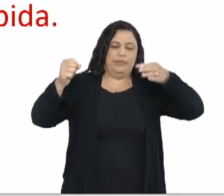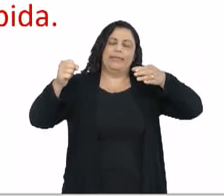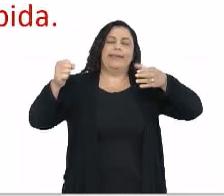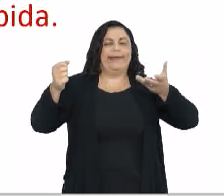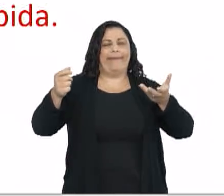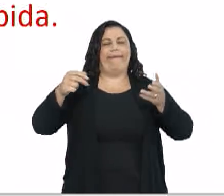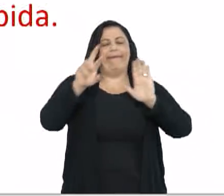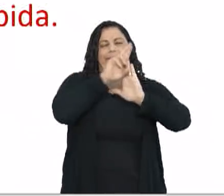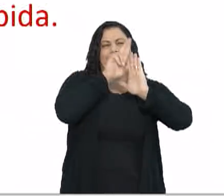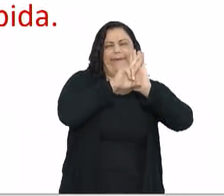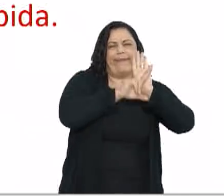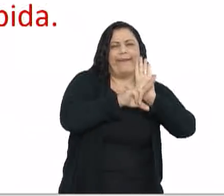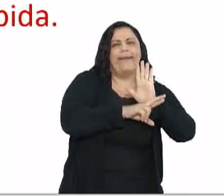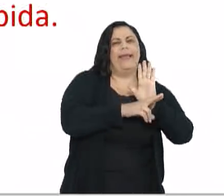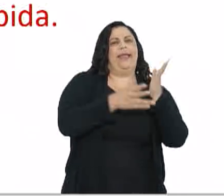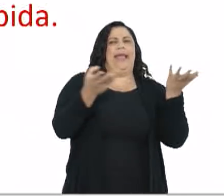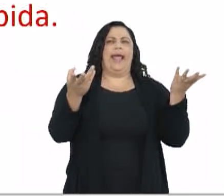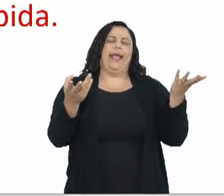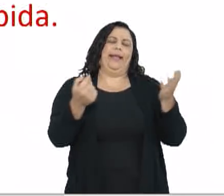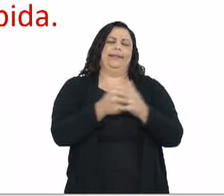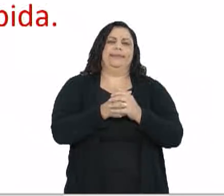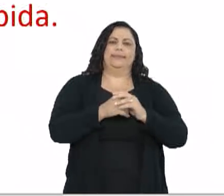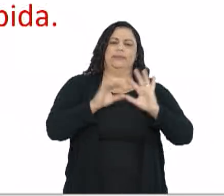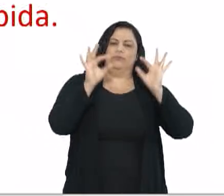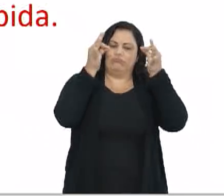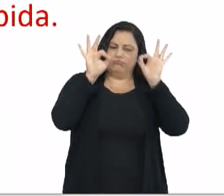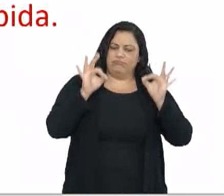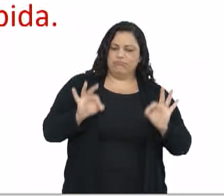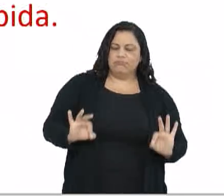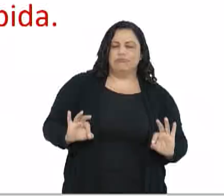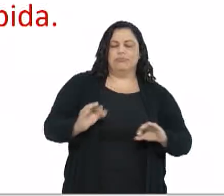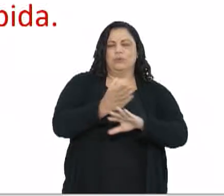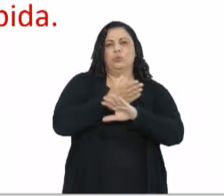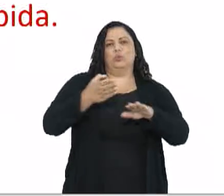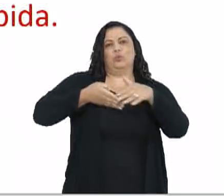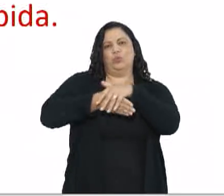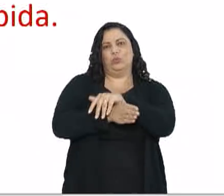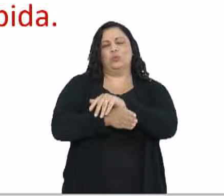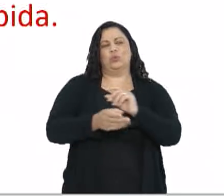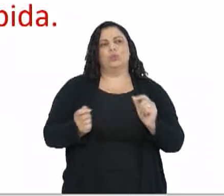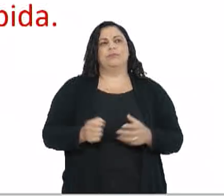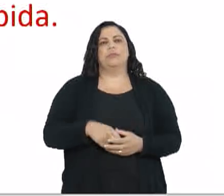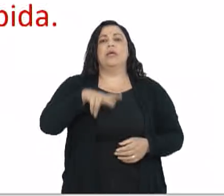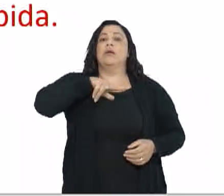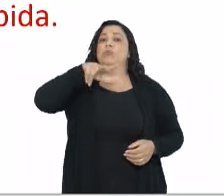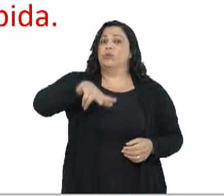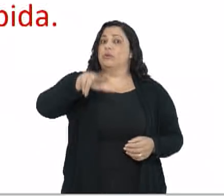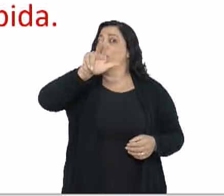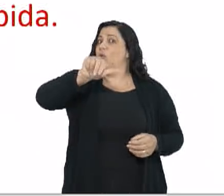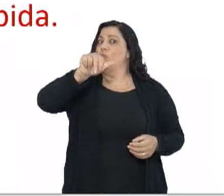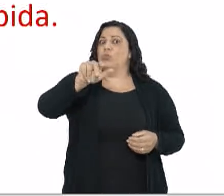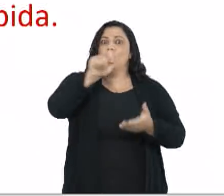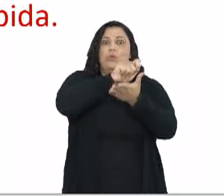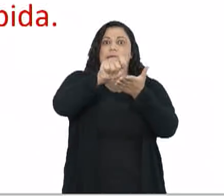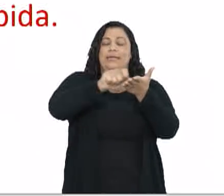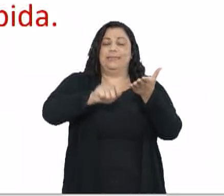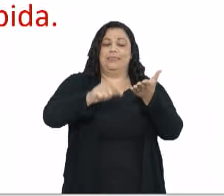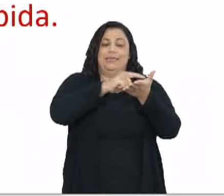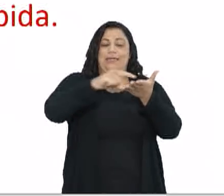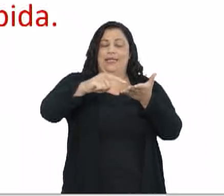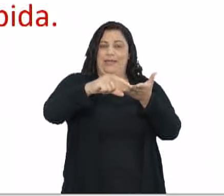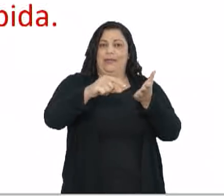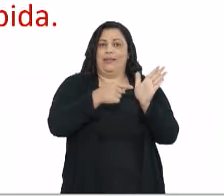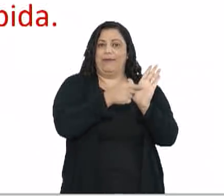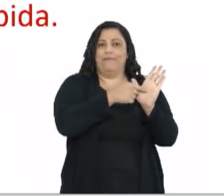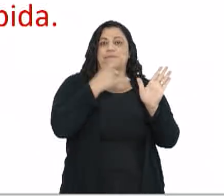existe uma regrinha ali no dia a dia, nos hábitos, nos costumes. E em Portugal, você nunca escreve para alguém um bilhete